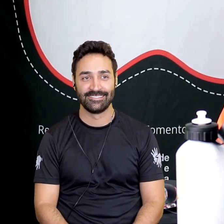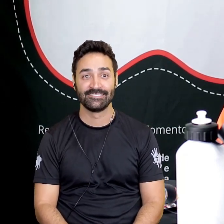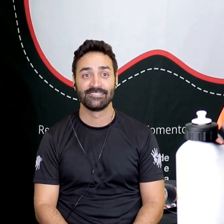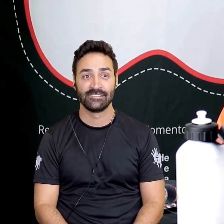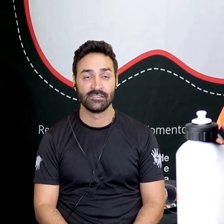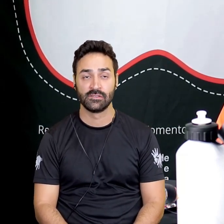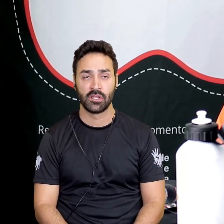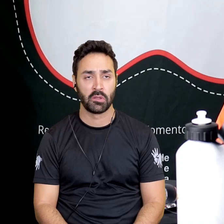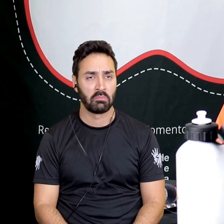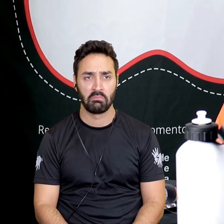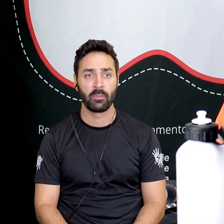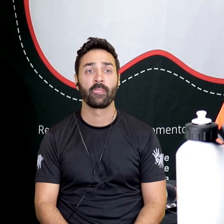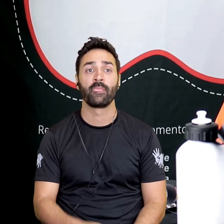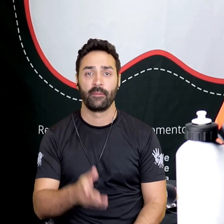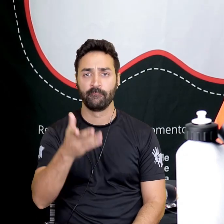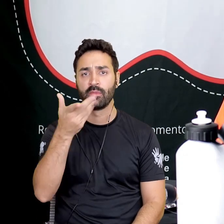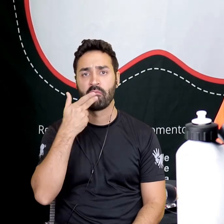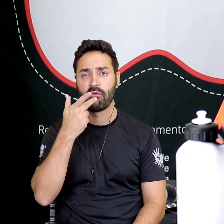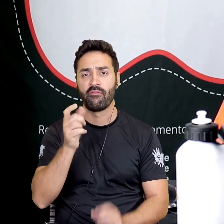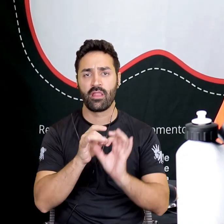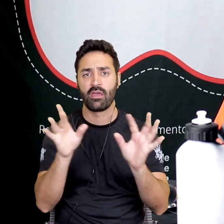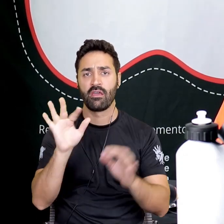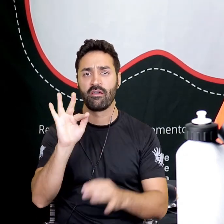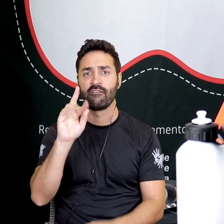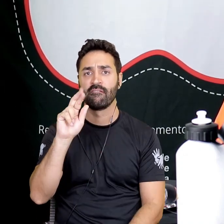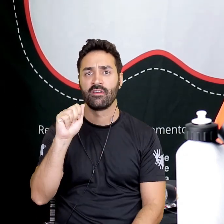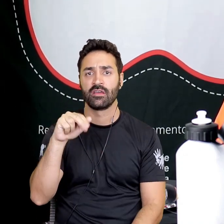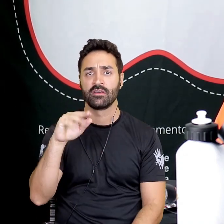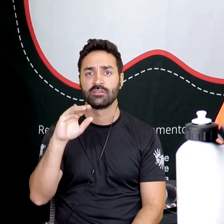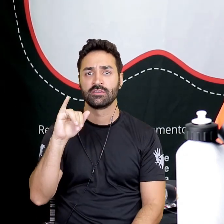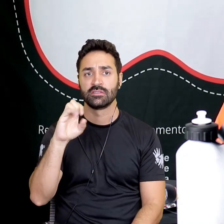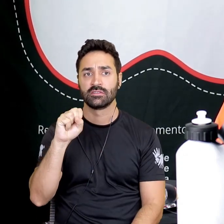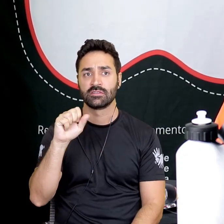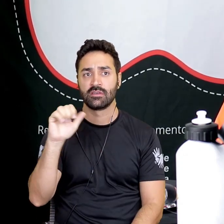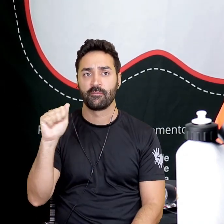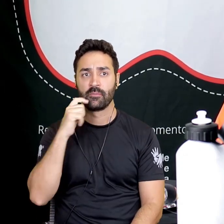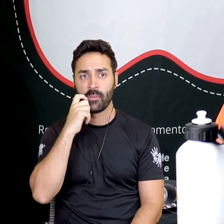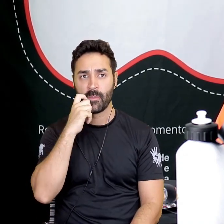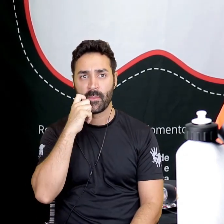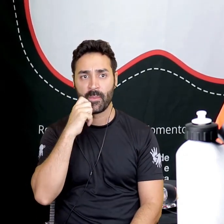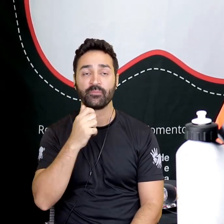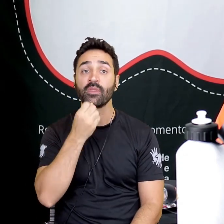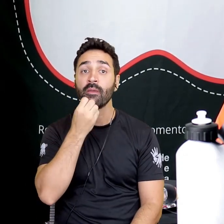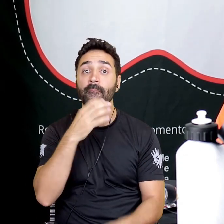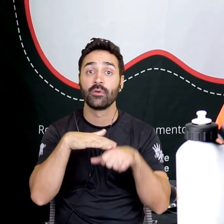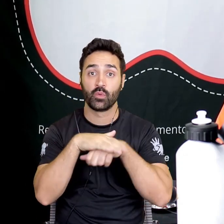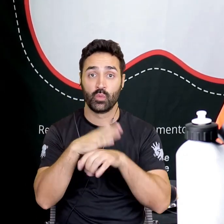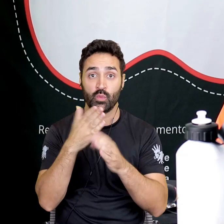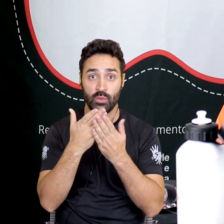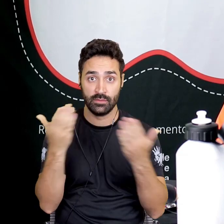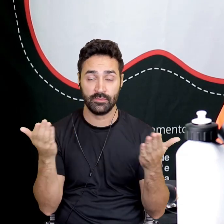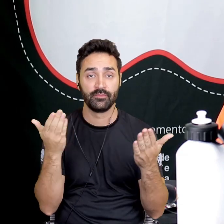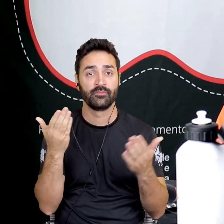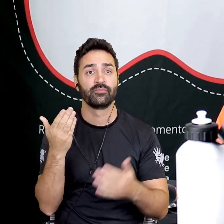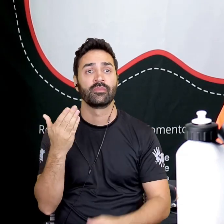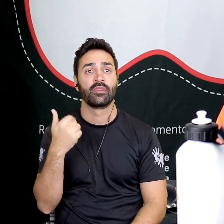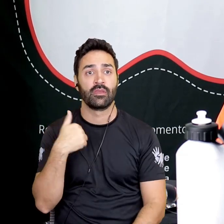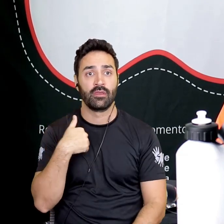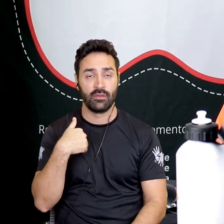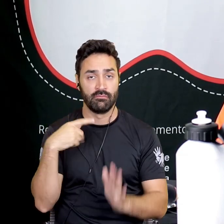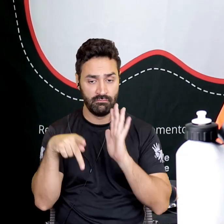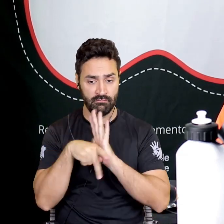Marisa, eu não te ouço. Francisca, pode falar então. Boa noite. Eu sou de